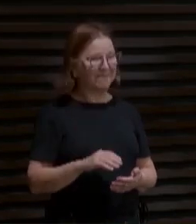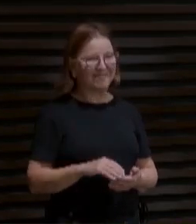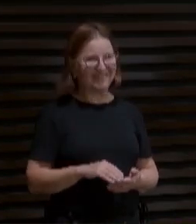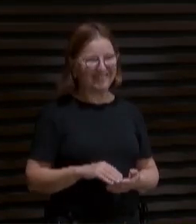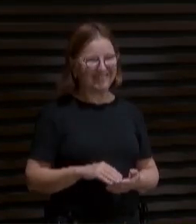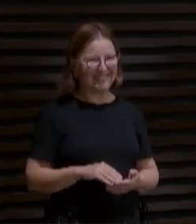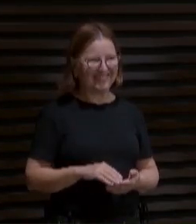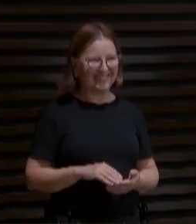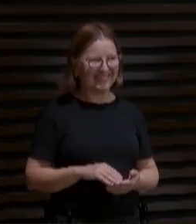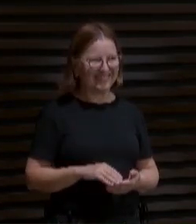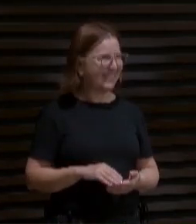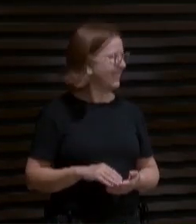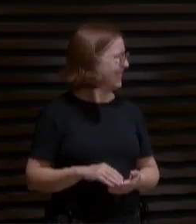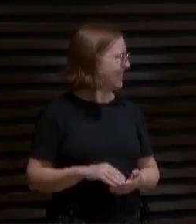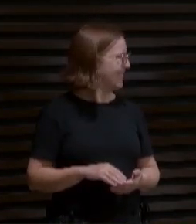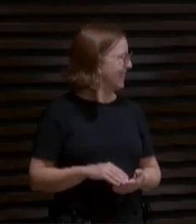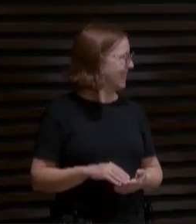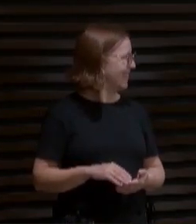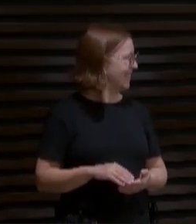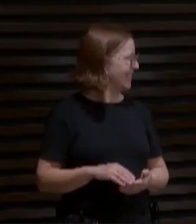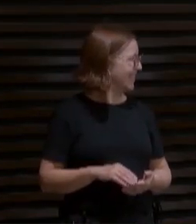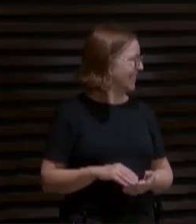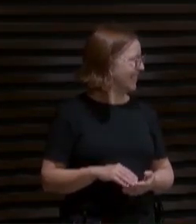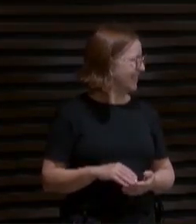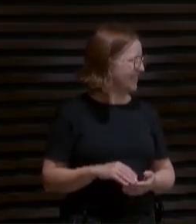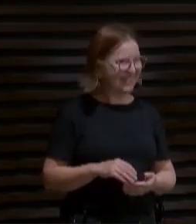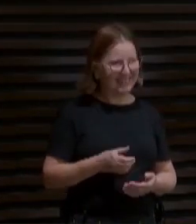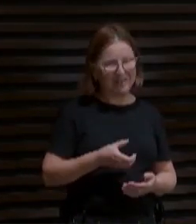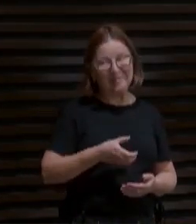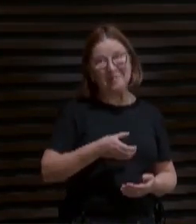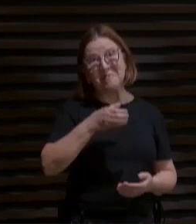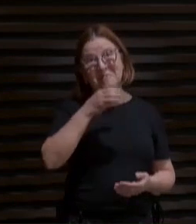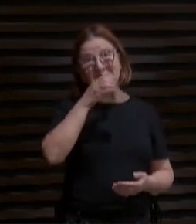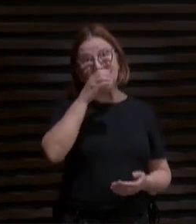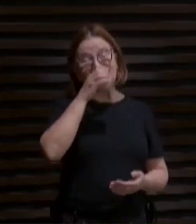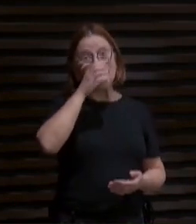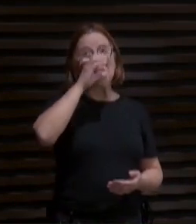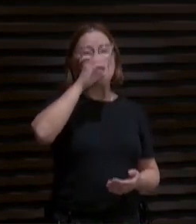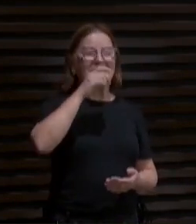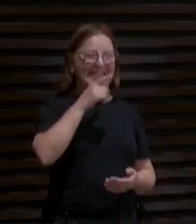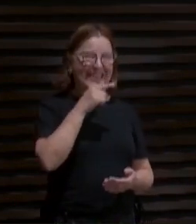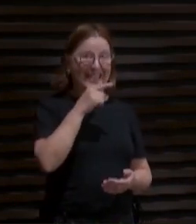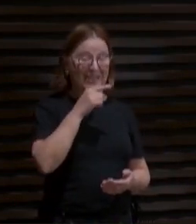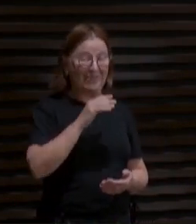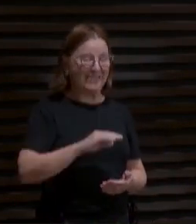O troço aqui perdeu a barbela, não dava jeito, vai no dedo não.